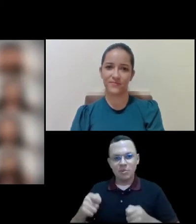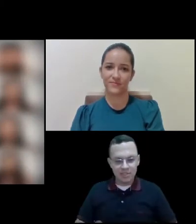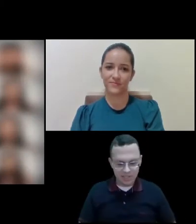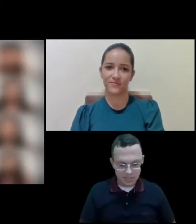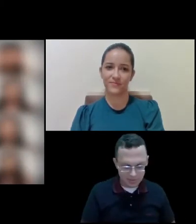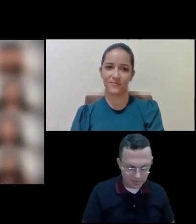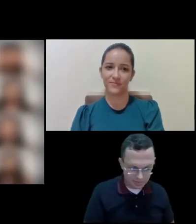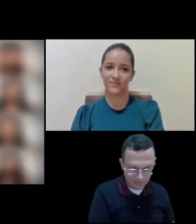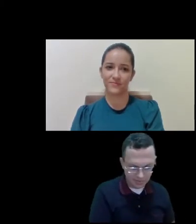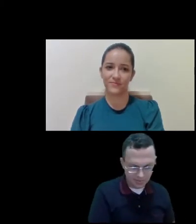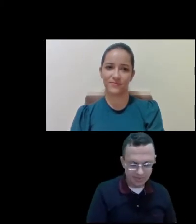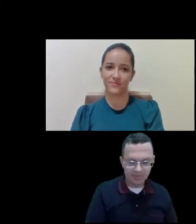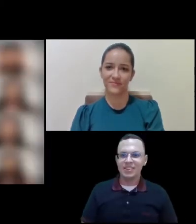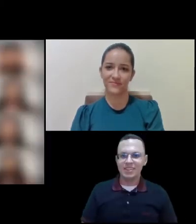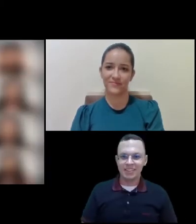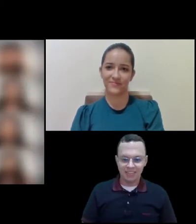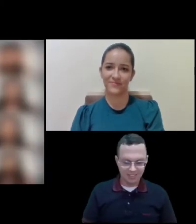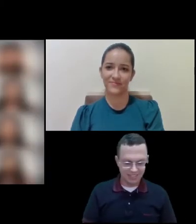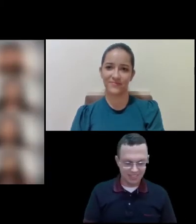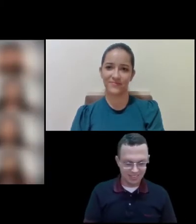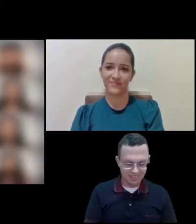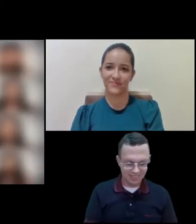alguns precisam.